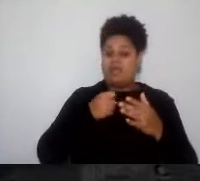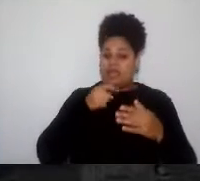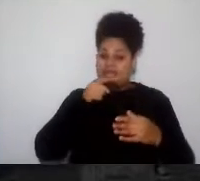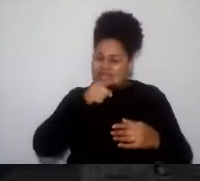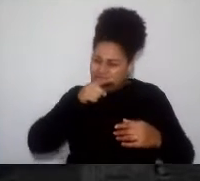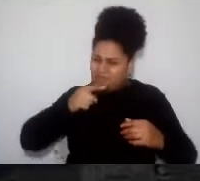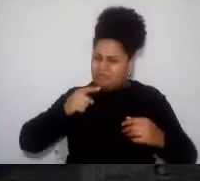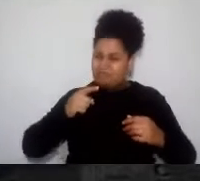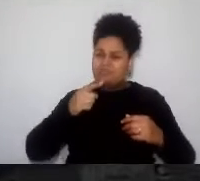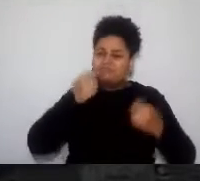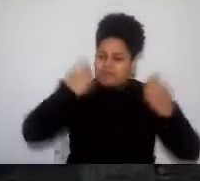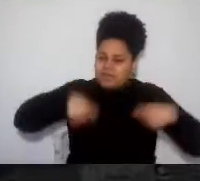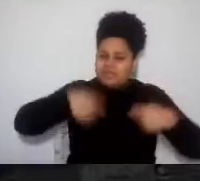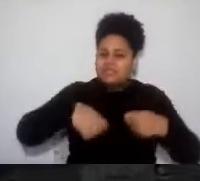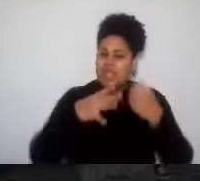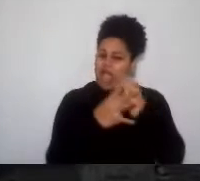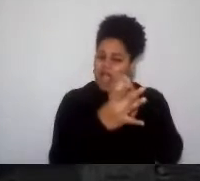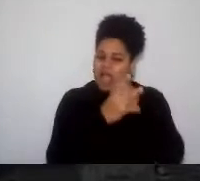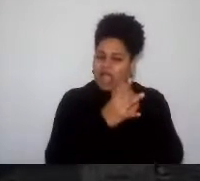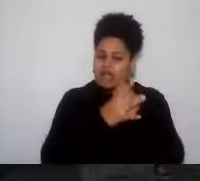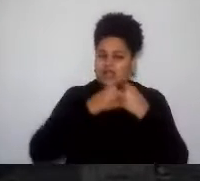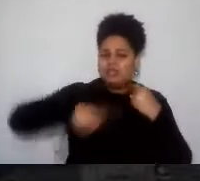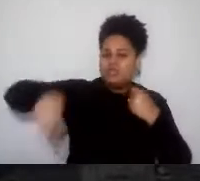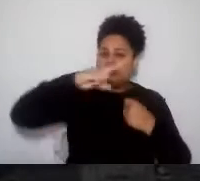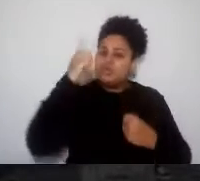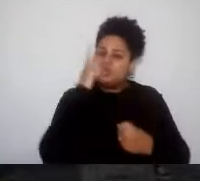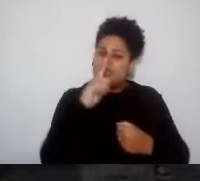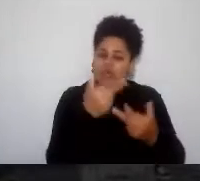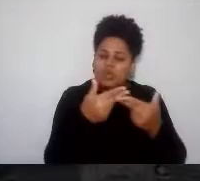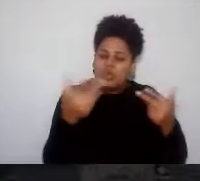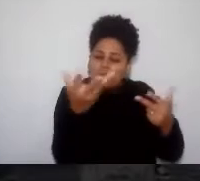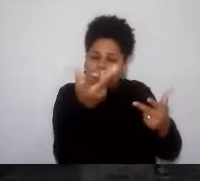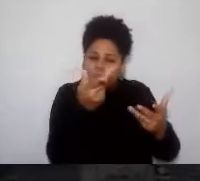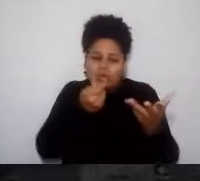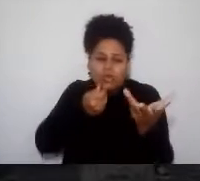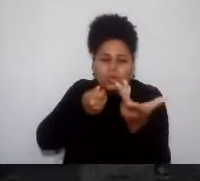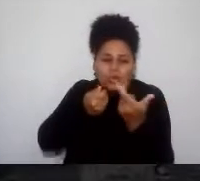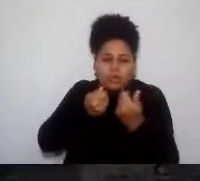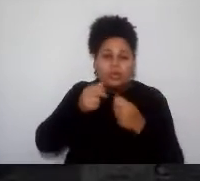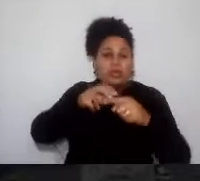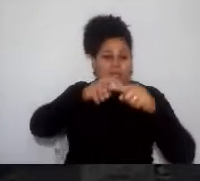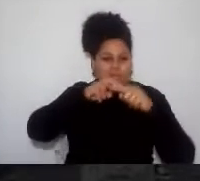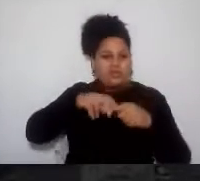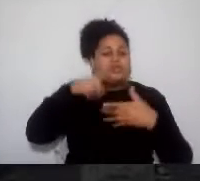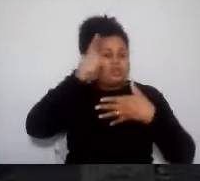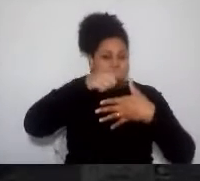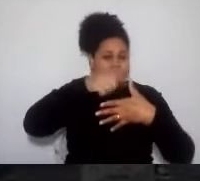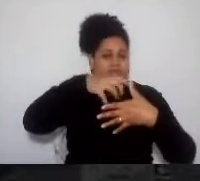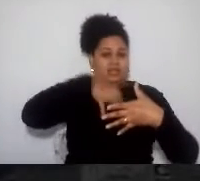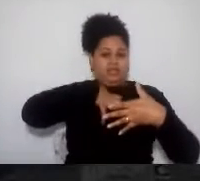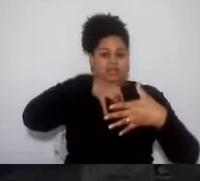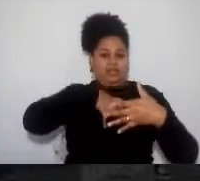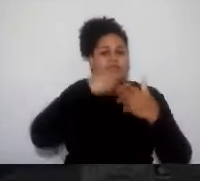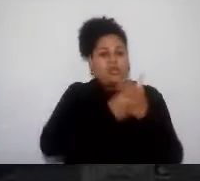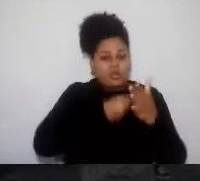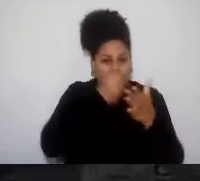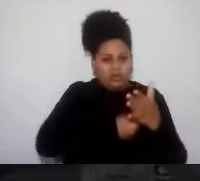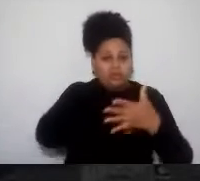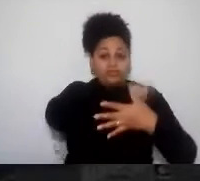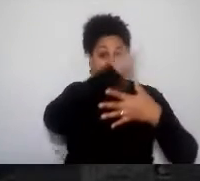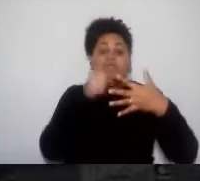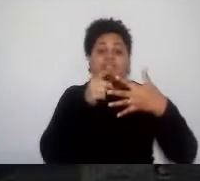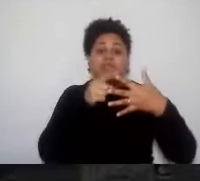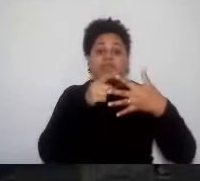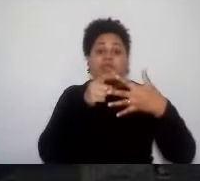conquistas. Portanto, o primeiro eixo é o espírito de resistência. Destaco o segundo